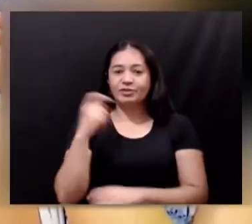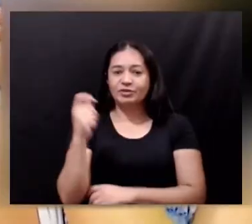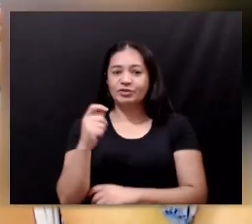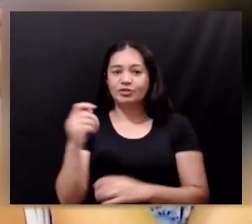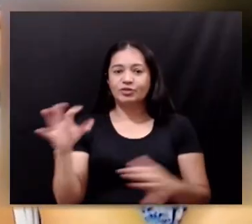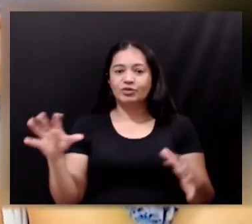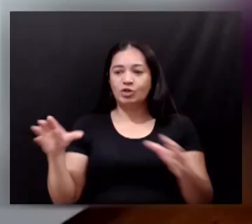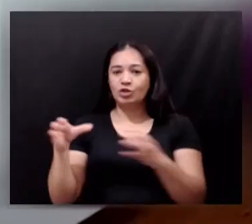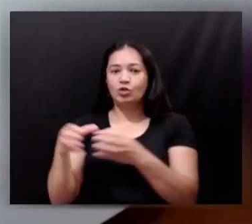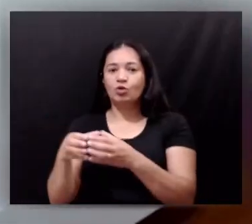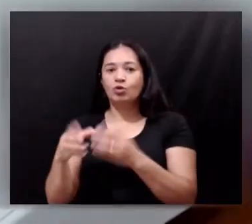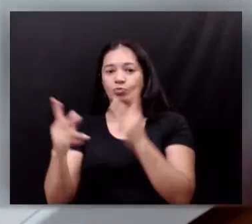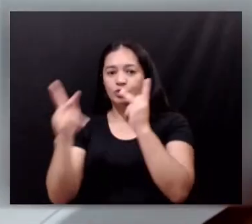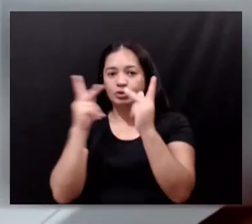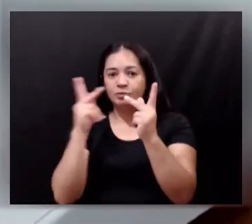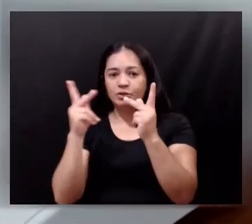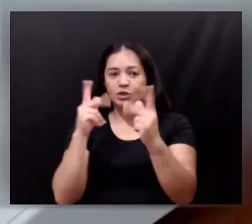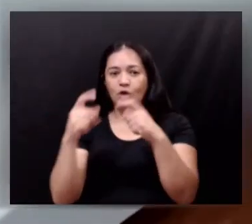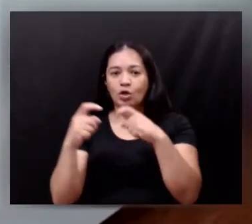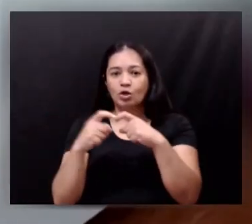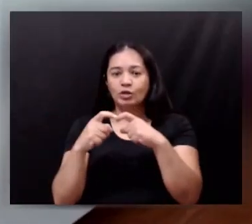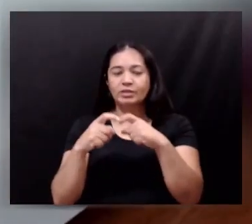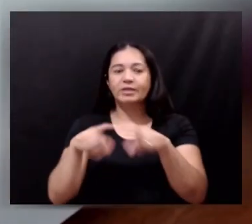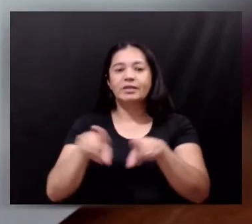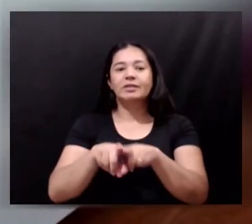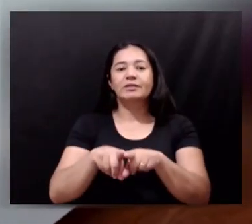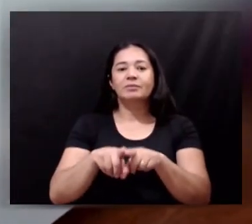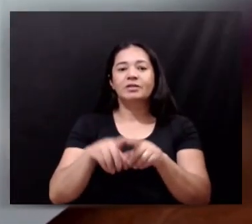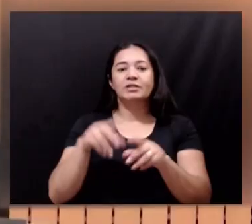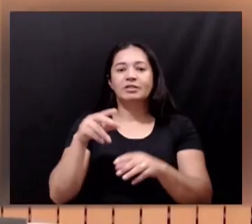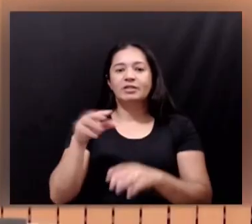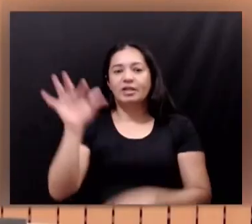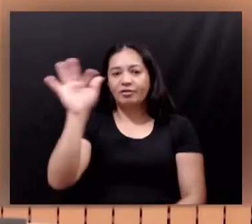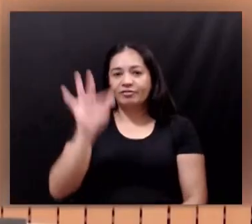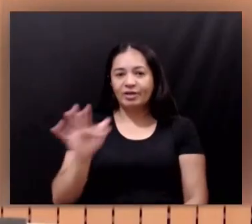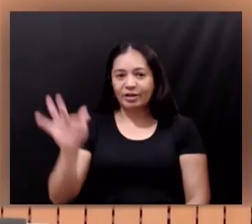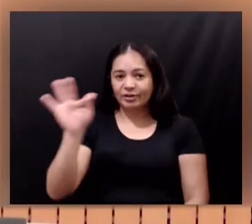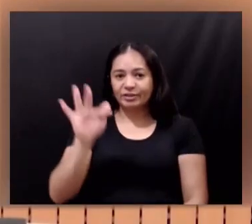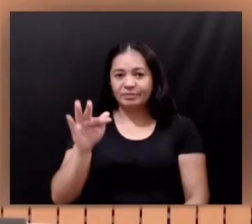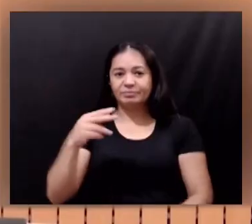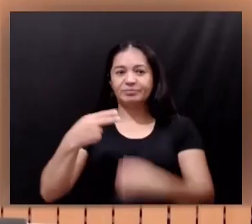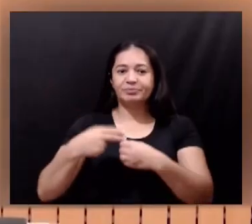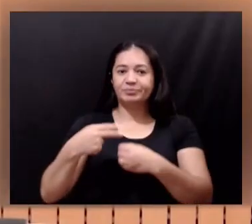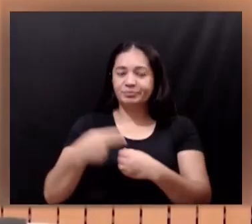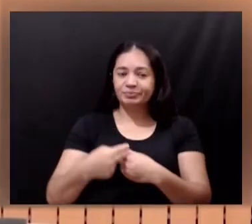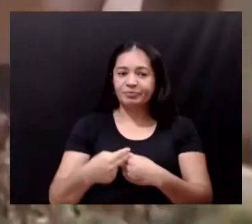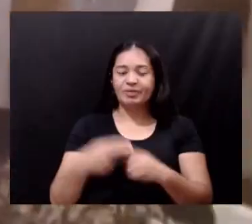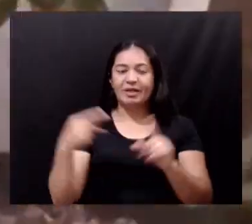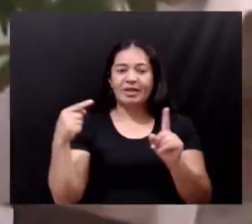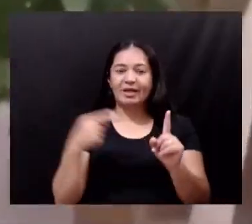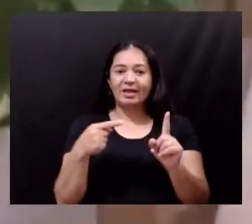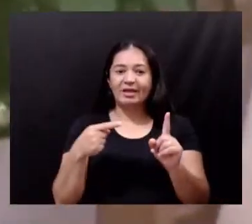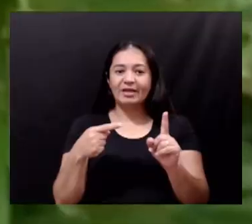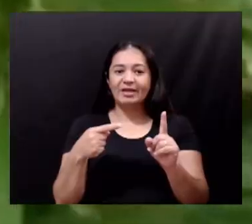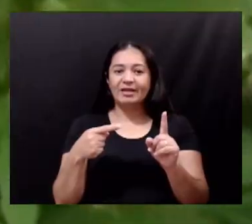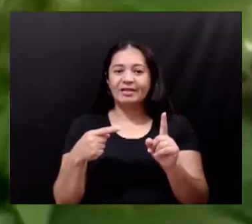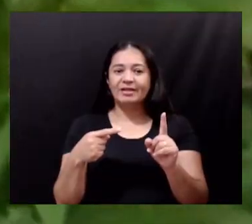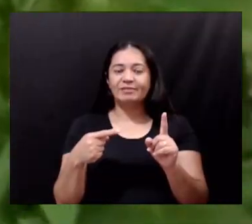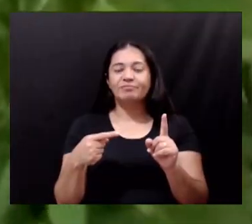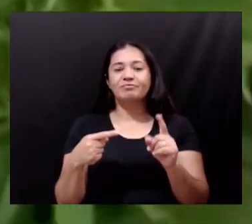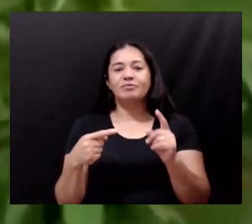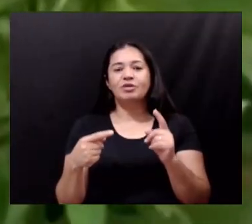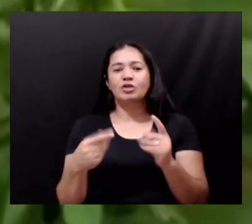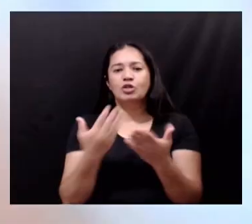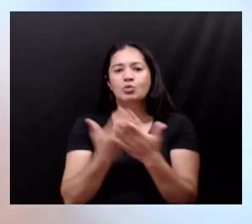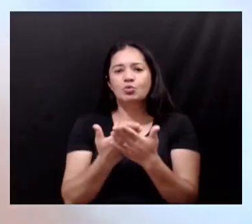Psicologia Médica e Psiquiatria da Faculdade de Ciências Médicas da Unicamp. O médico psiquiatra é entusiasta sobre estudos para uso